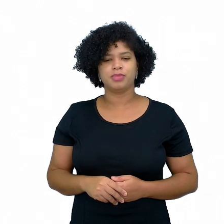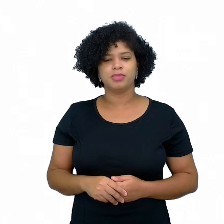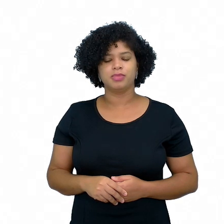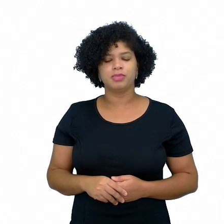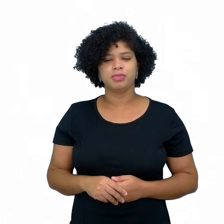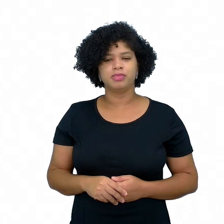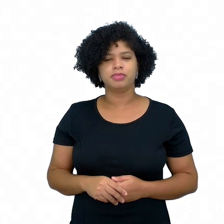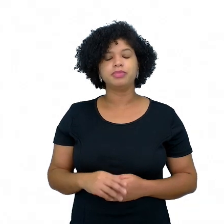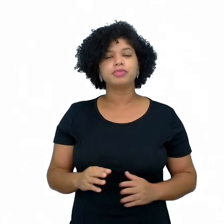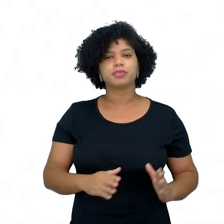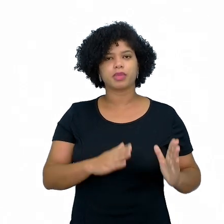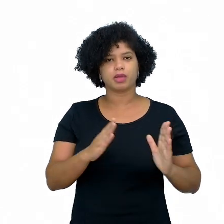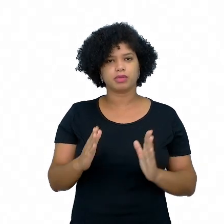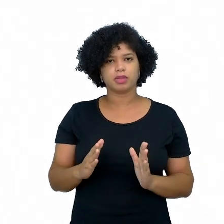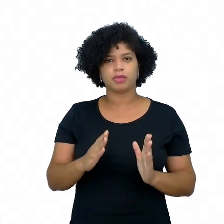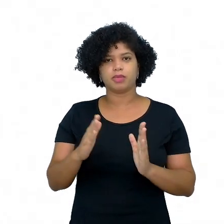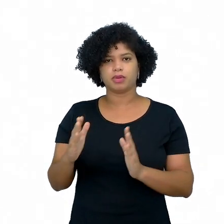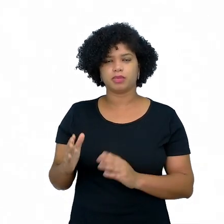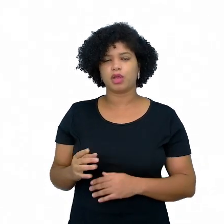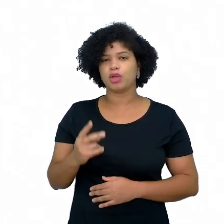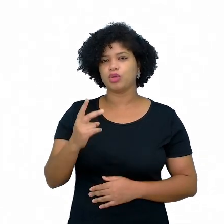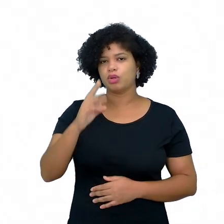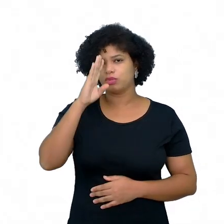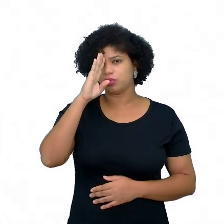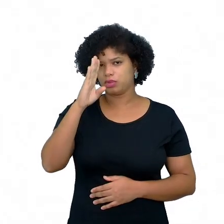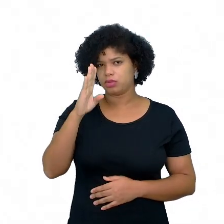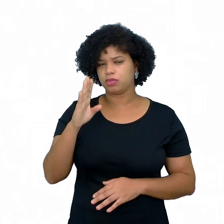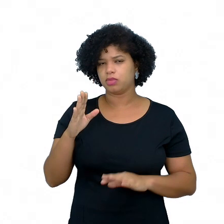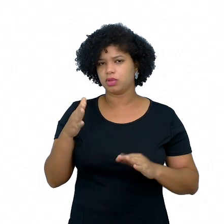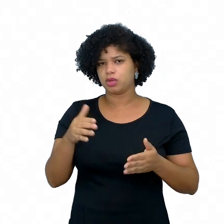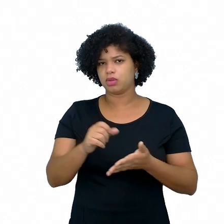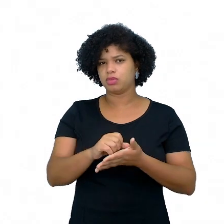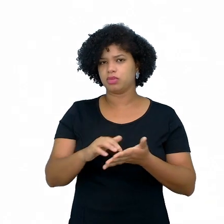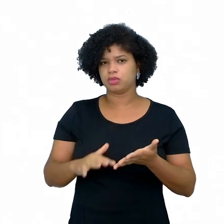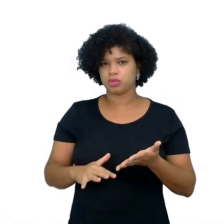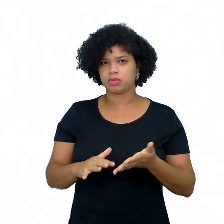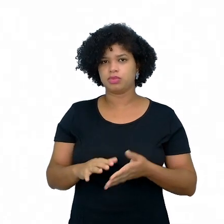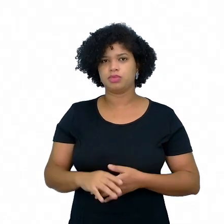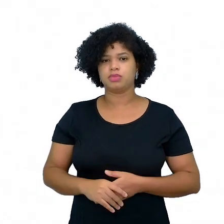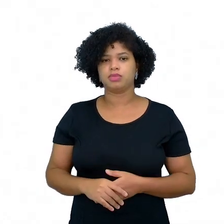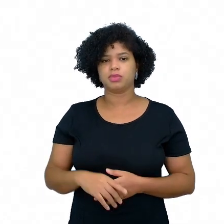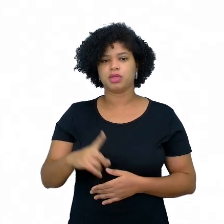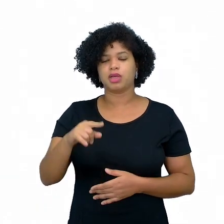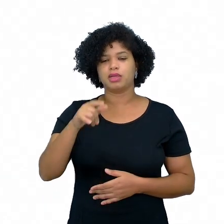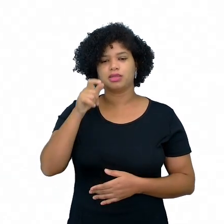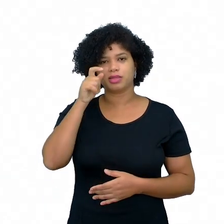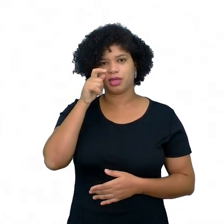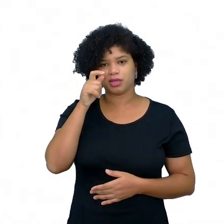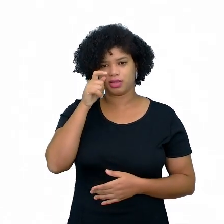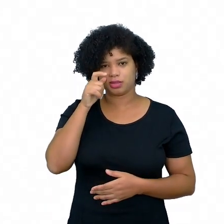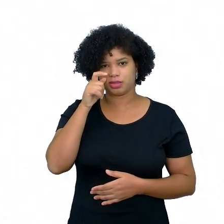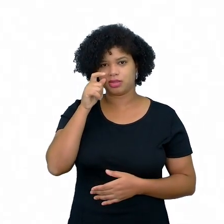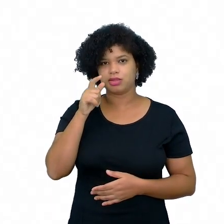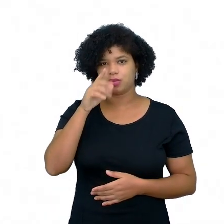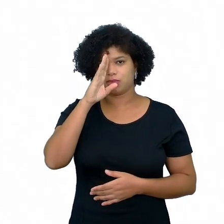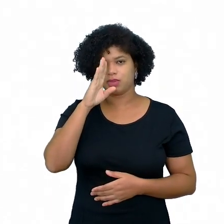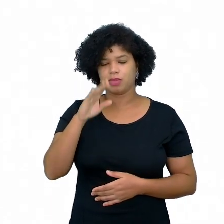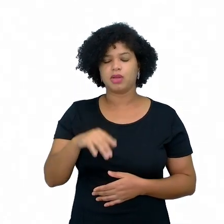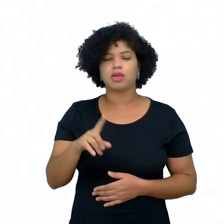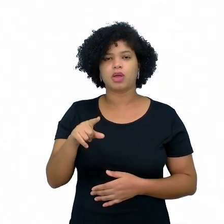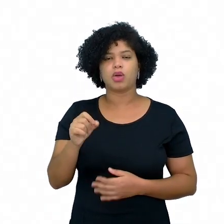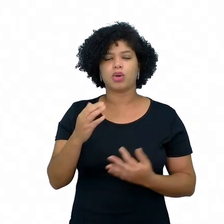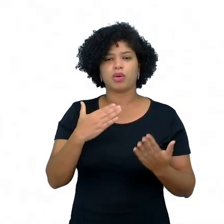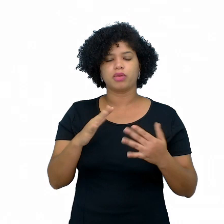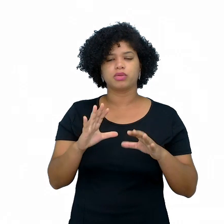Essas etapas consideram dois aspectos bem interessantes, né, e principais. A conversa entre